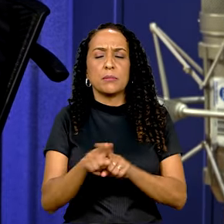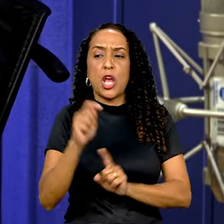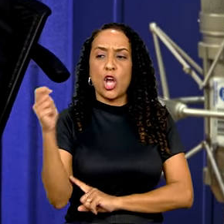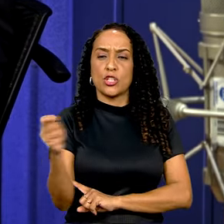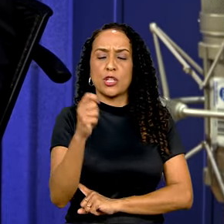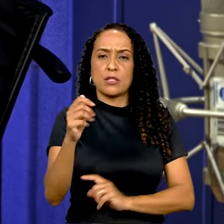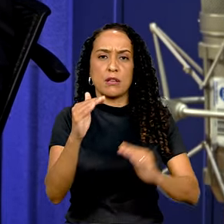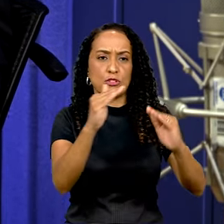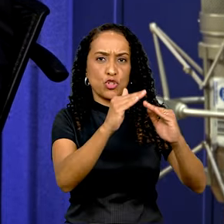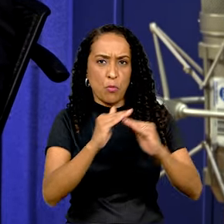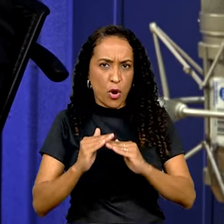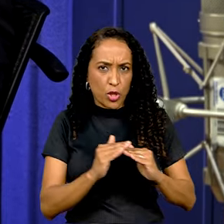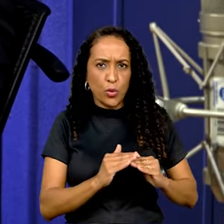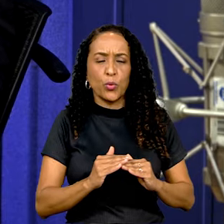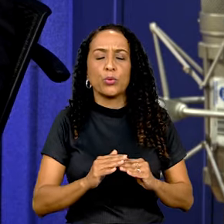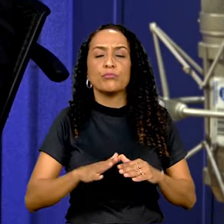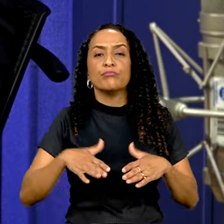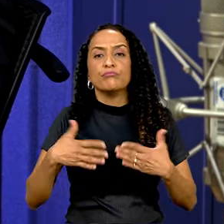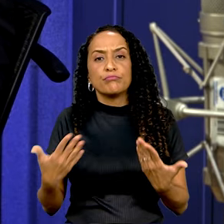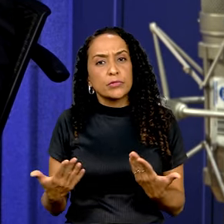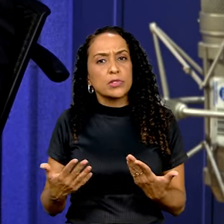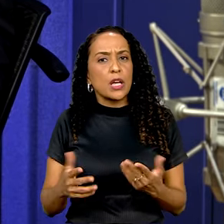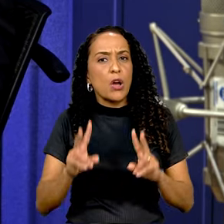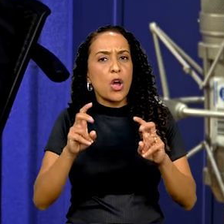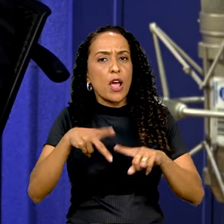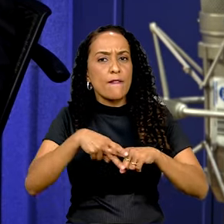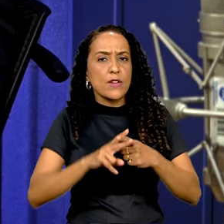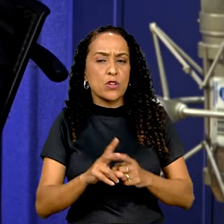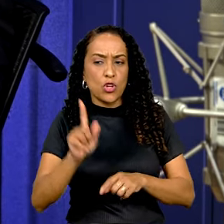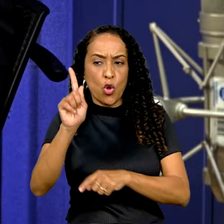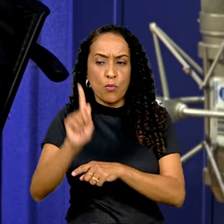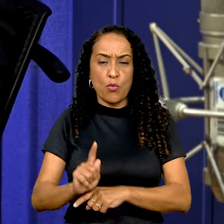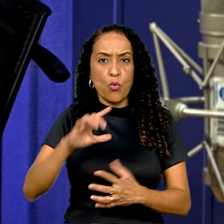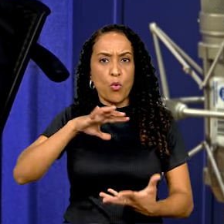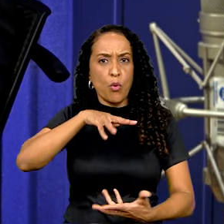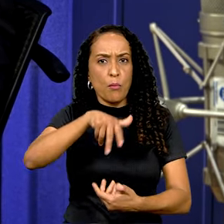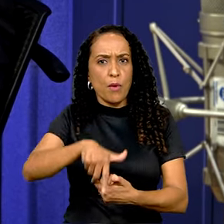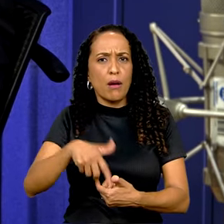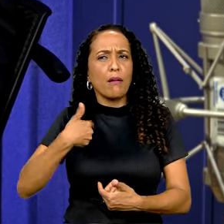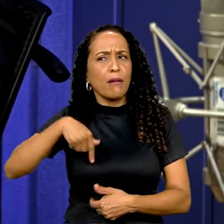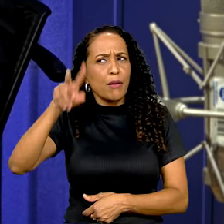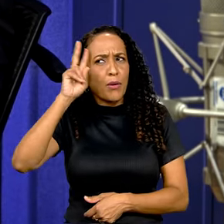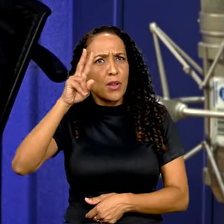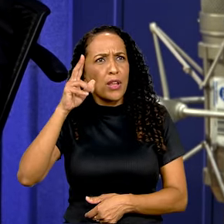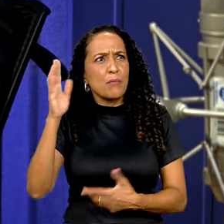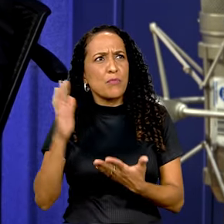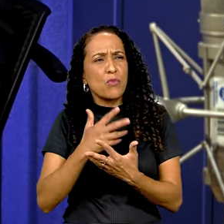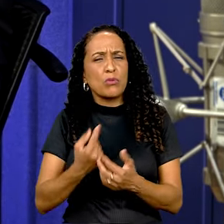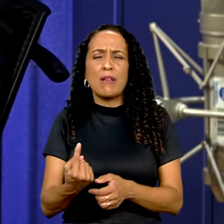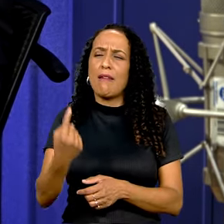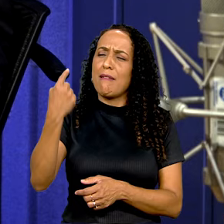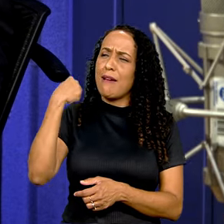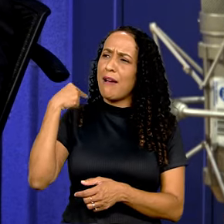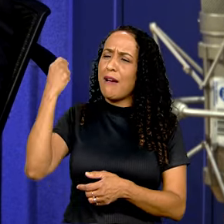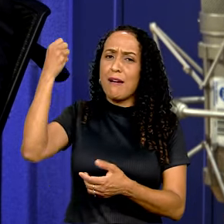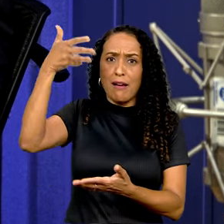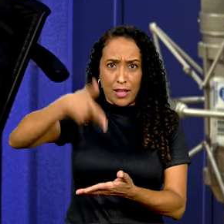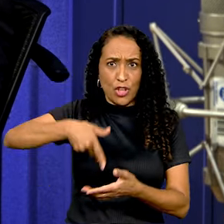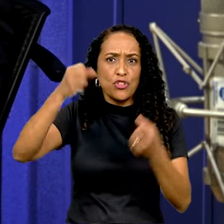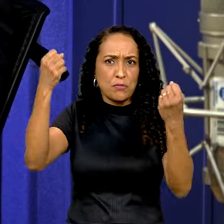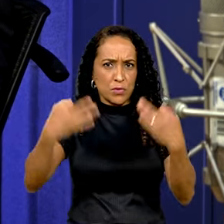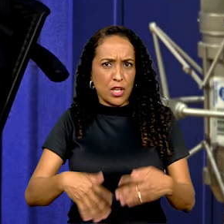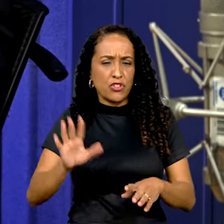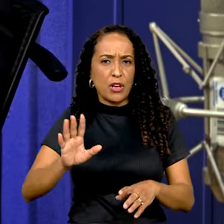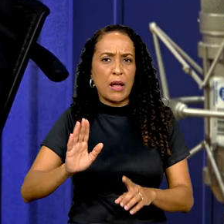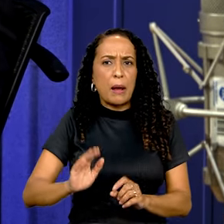associação dos moradores enfim e a questão da reforma da governança Global eu relembro algo que eu trouxe aqui no início né acho